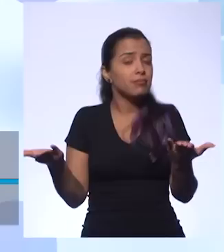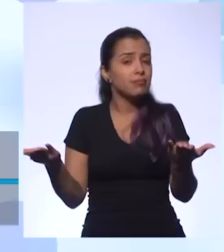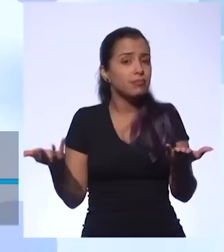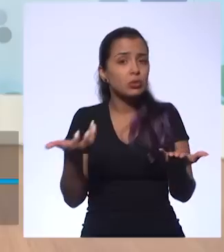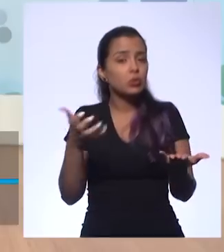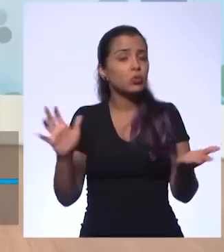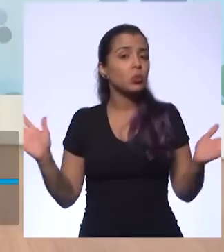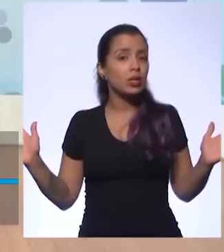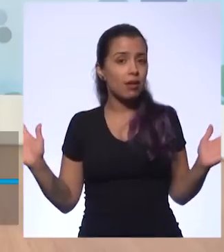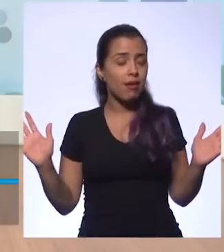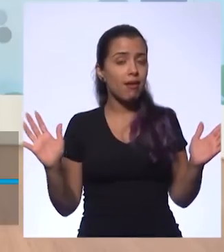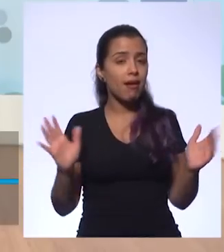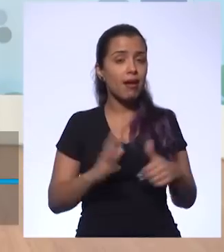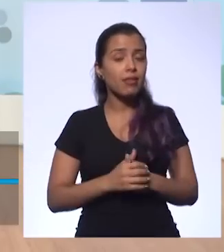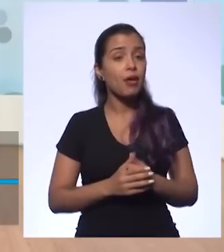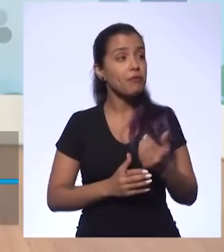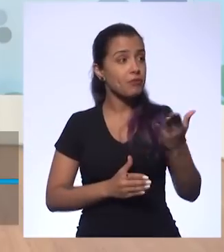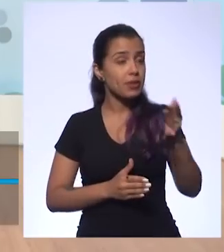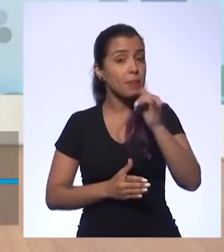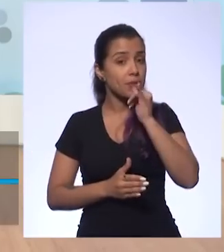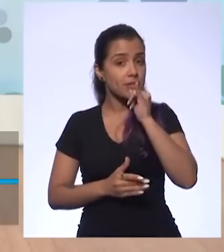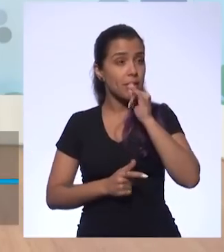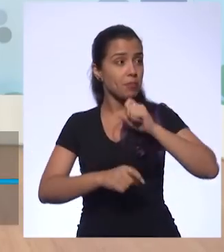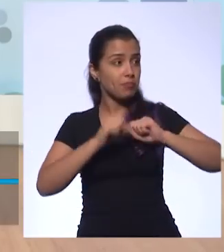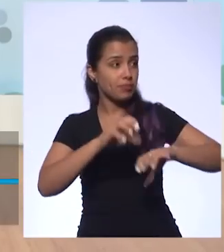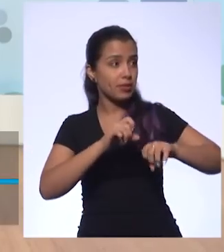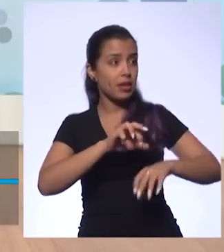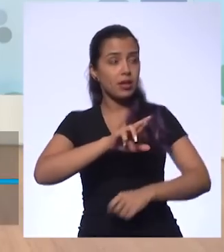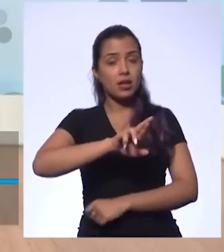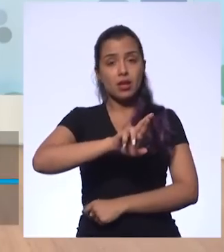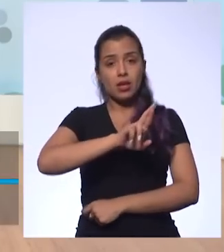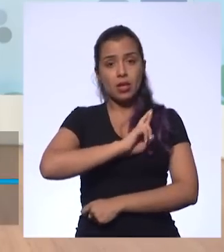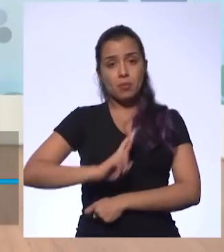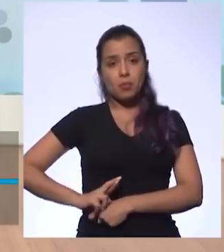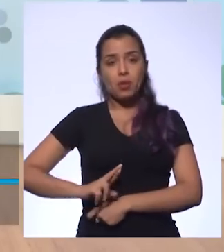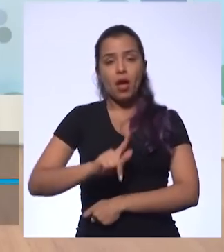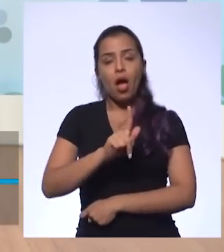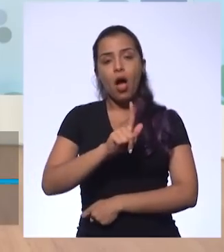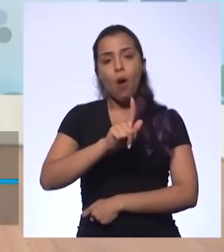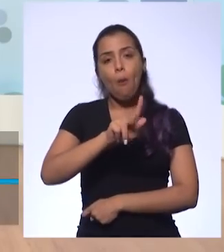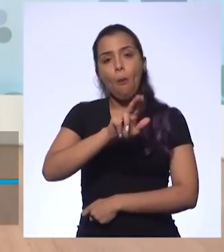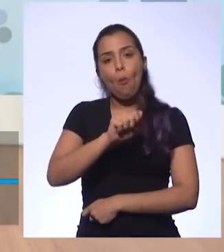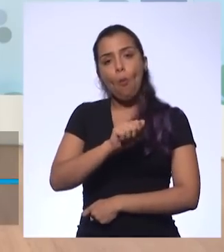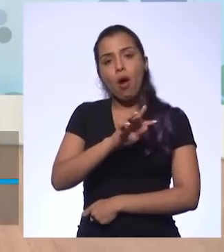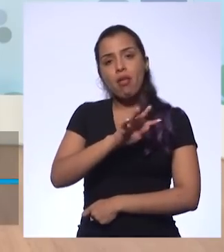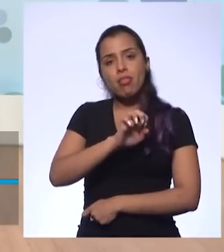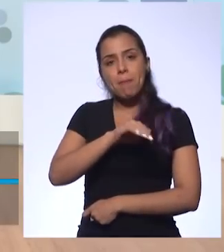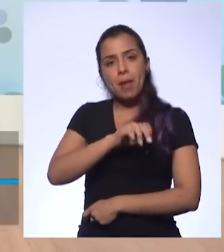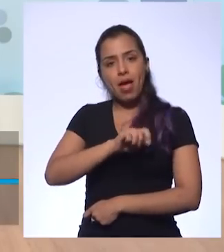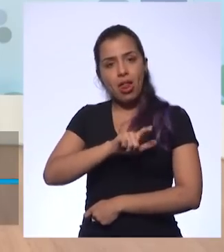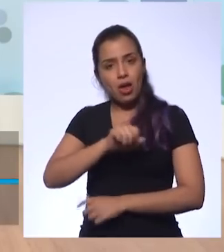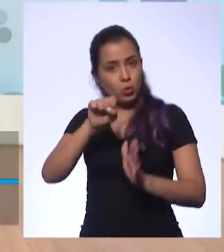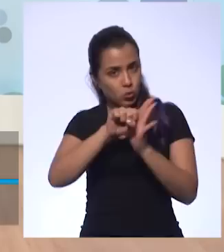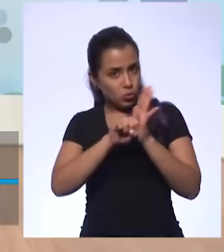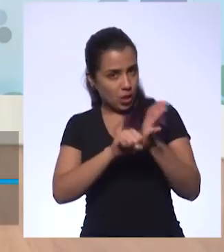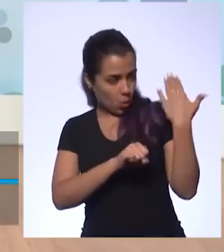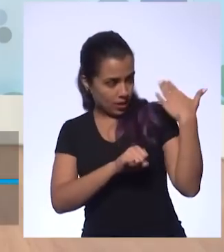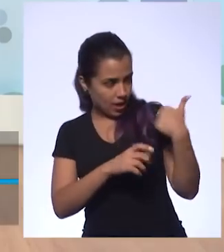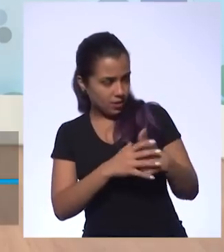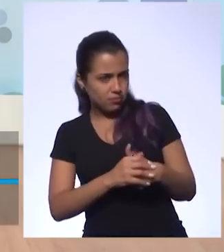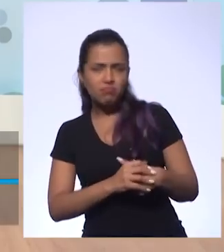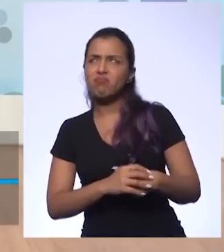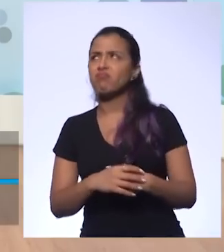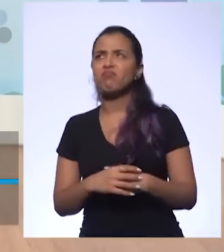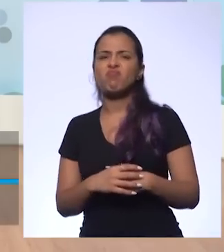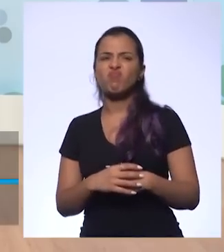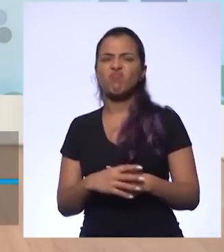Você, quando você deu na República da Guatemala, uhum. faz um século atrás? Não, faz